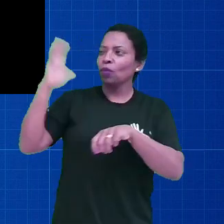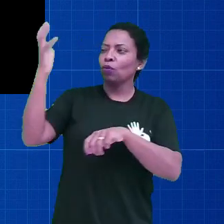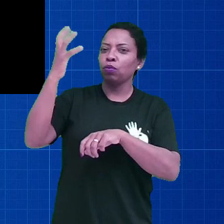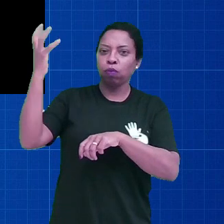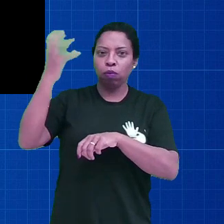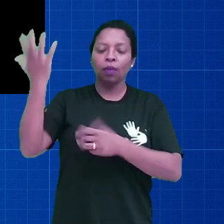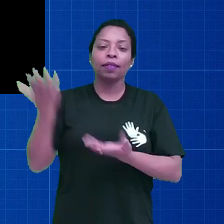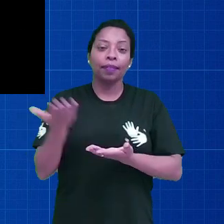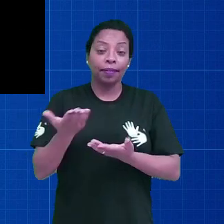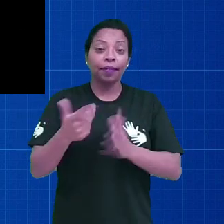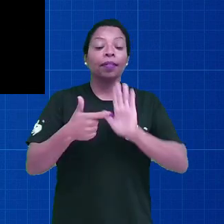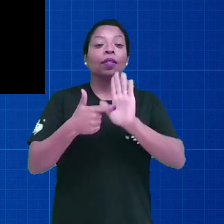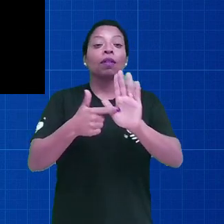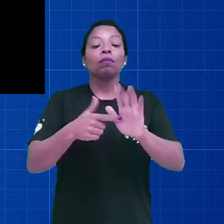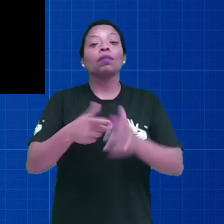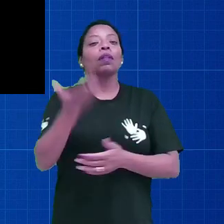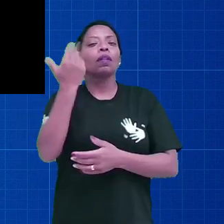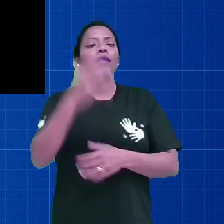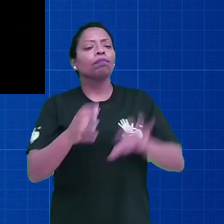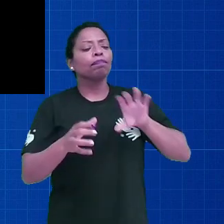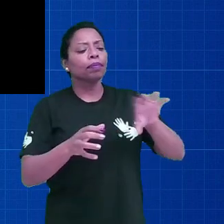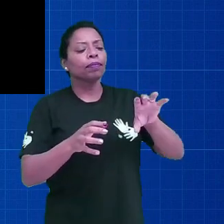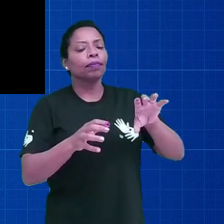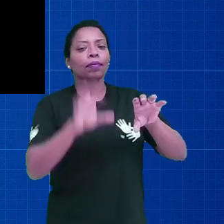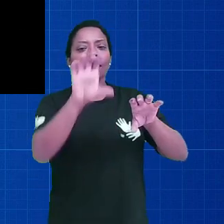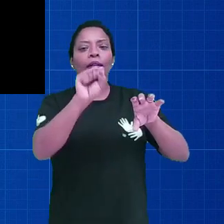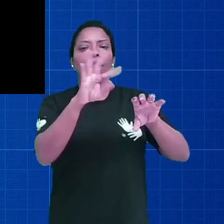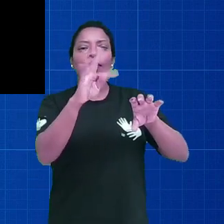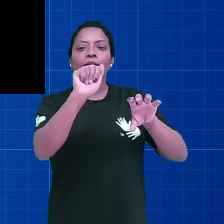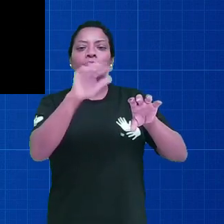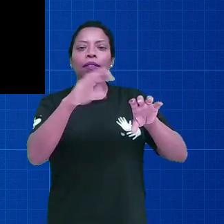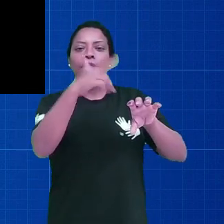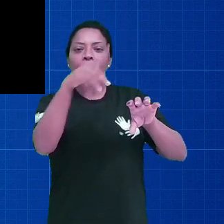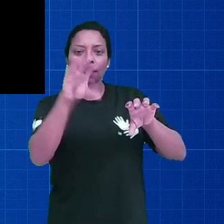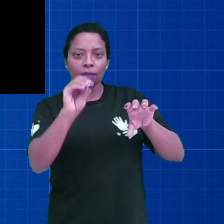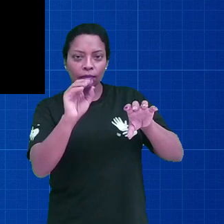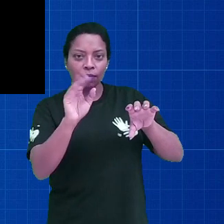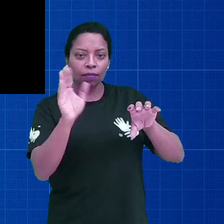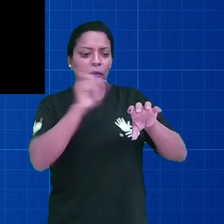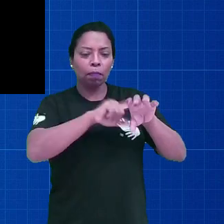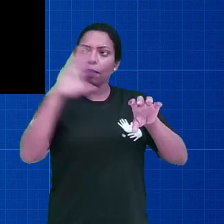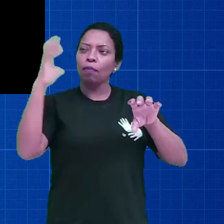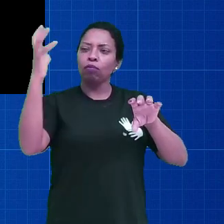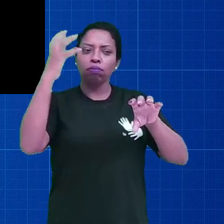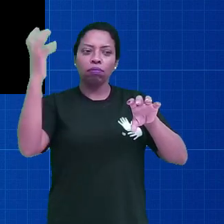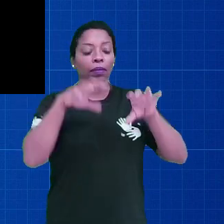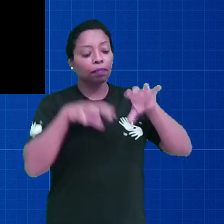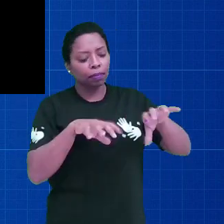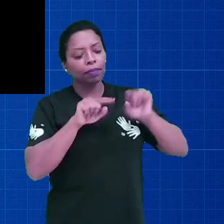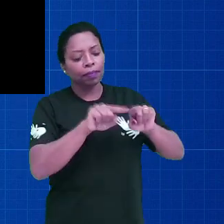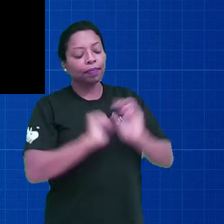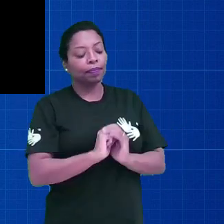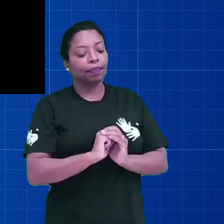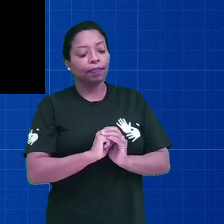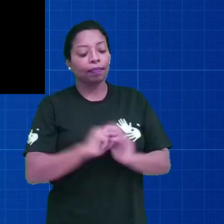meteorológicas, elas foram instaladas lá atrás, numa condição como essa. E hoje nós temos uma